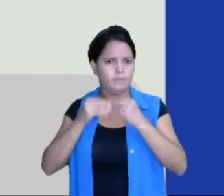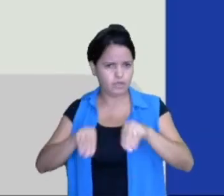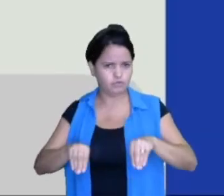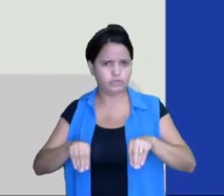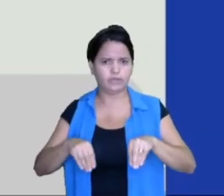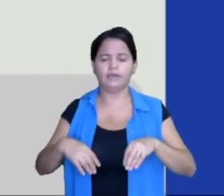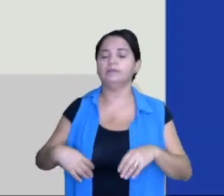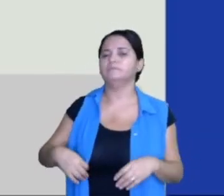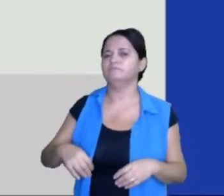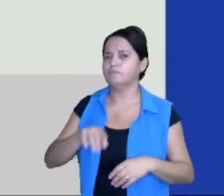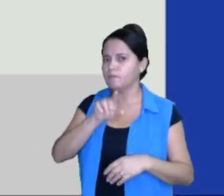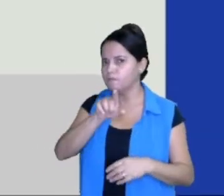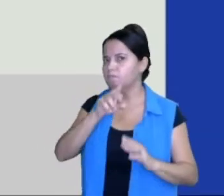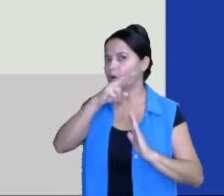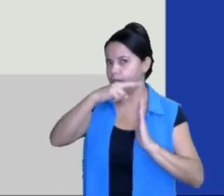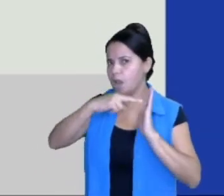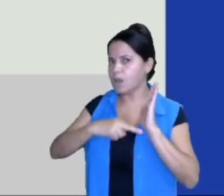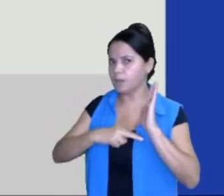leitura?